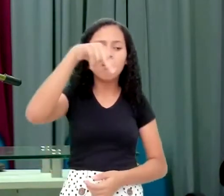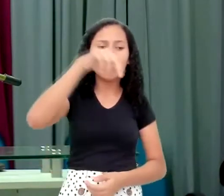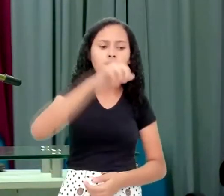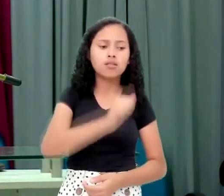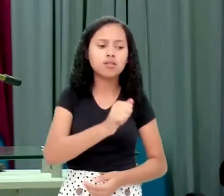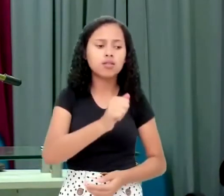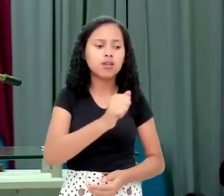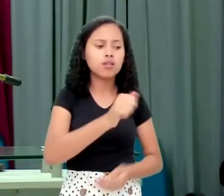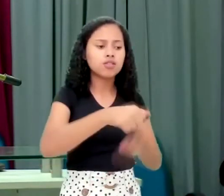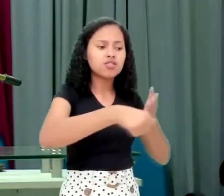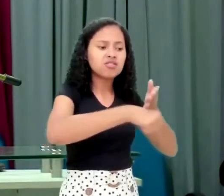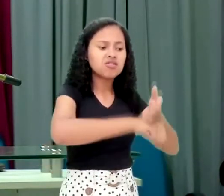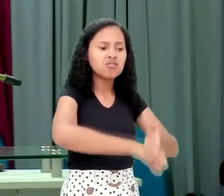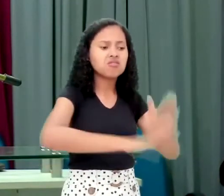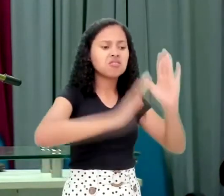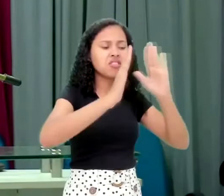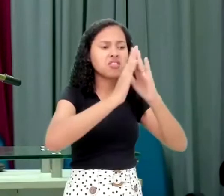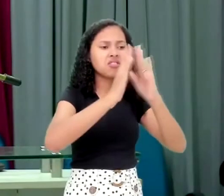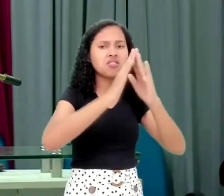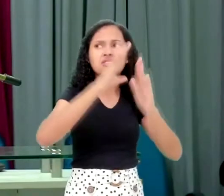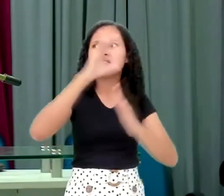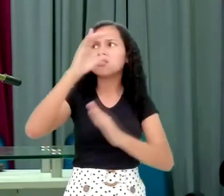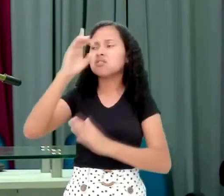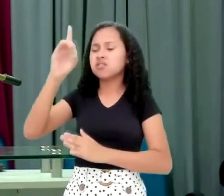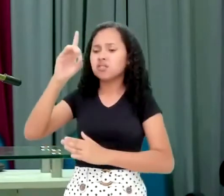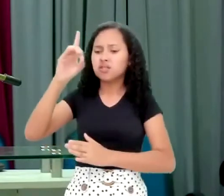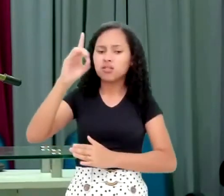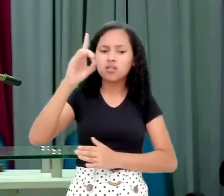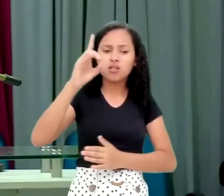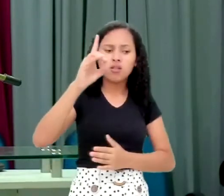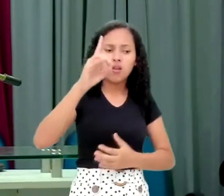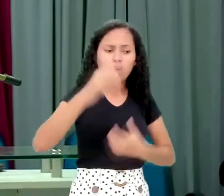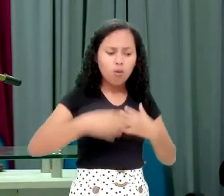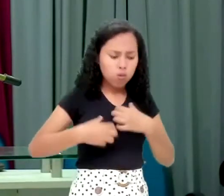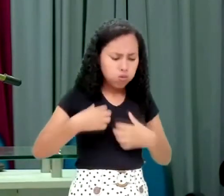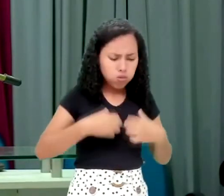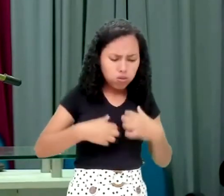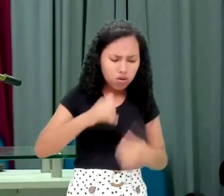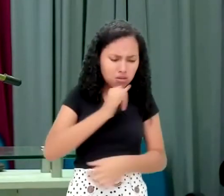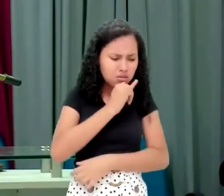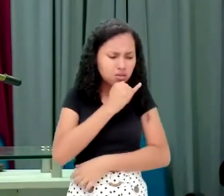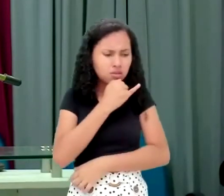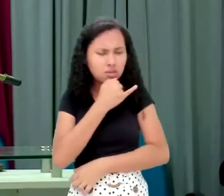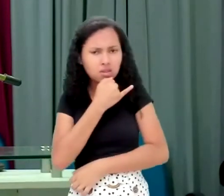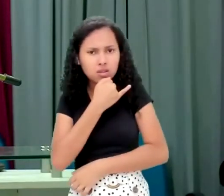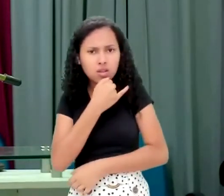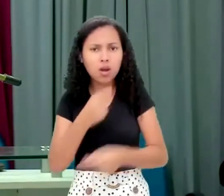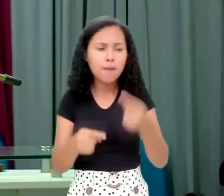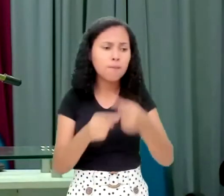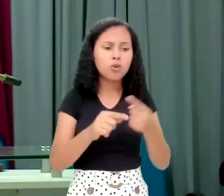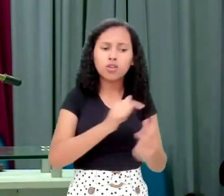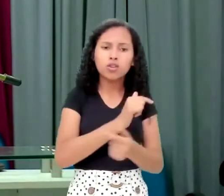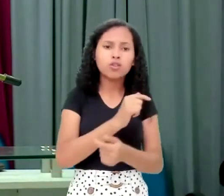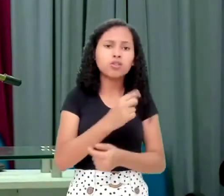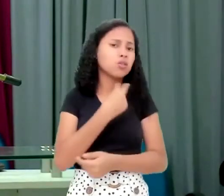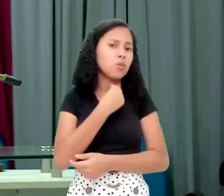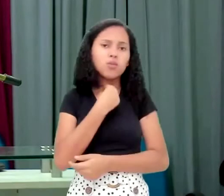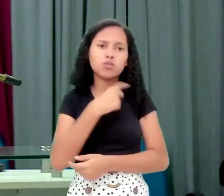Senhor angustiada, chegou acabada, porque era estéril, não tinha